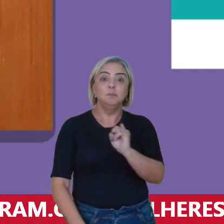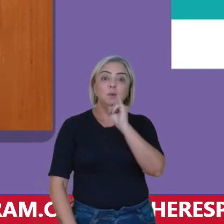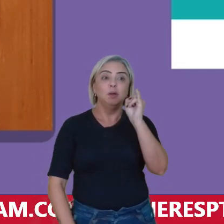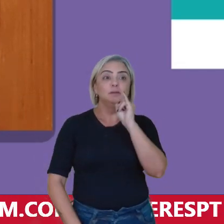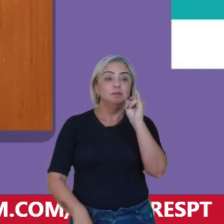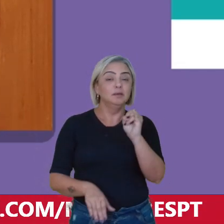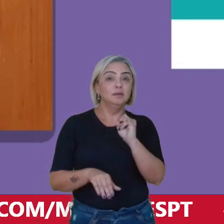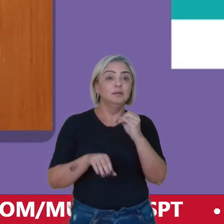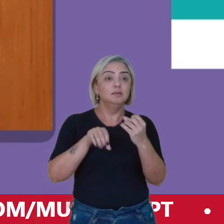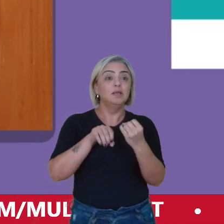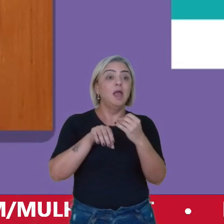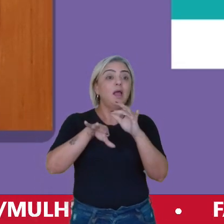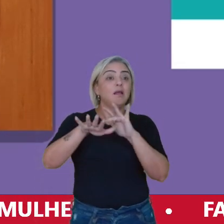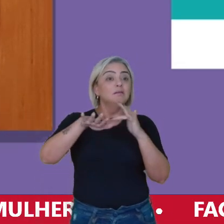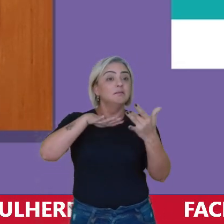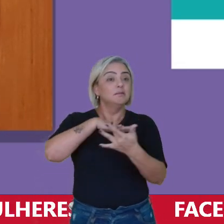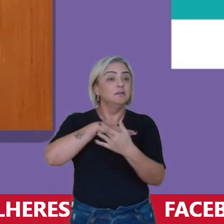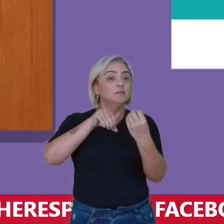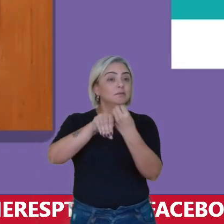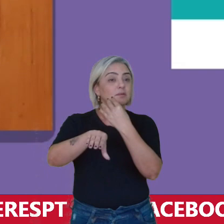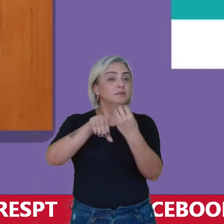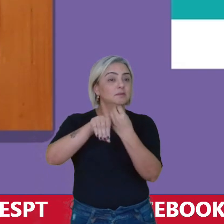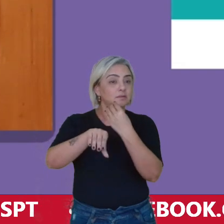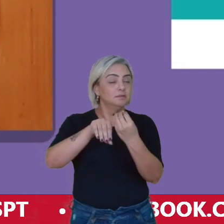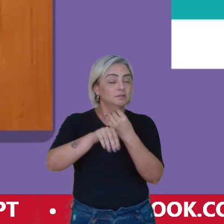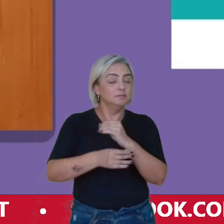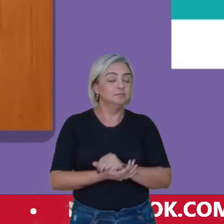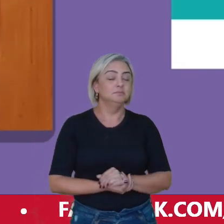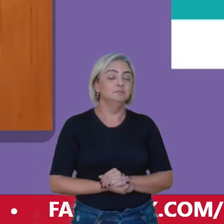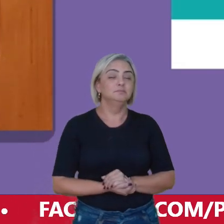maior nesse momento as redes sociais. E